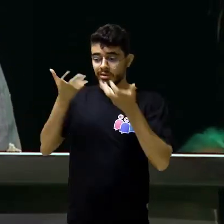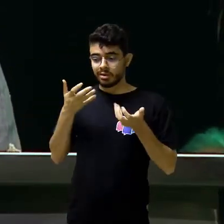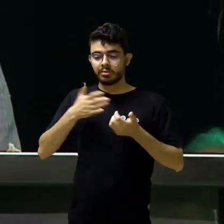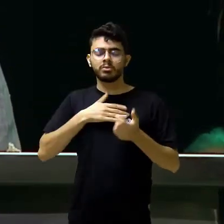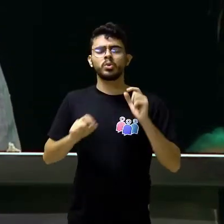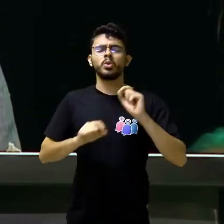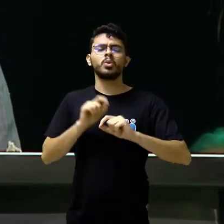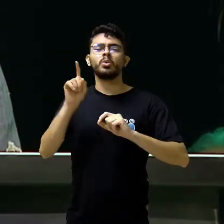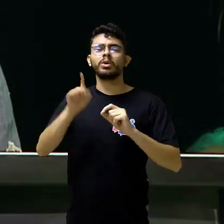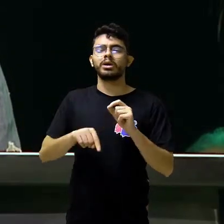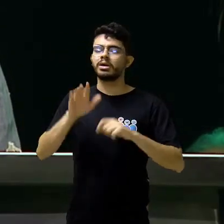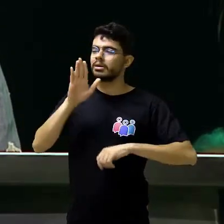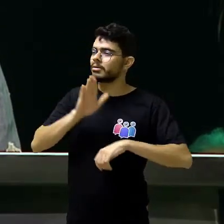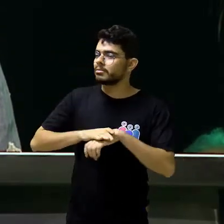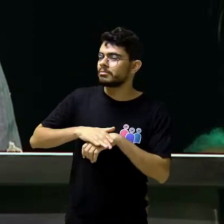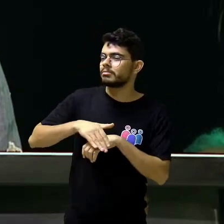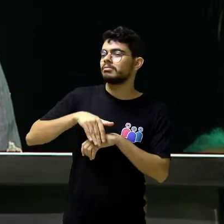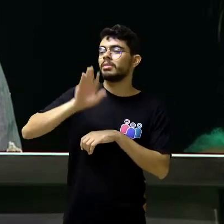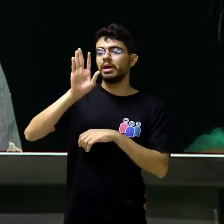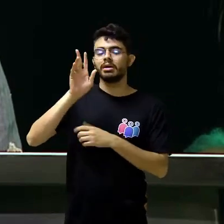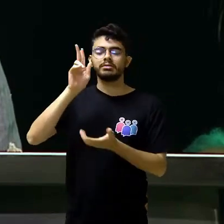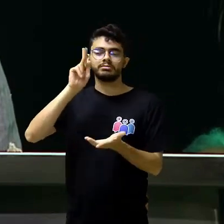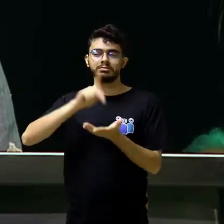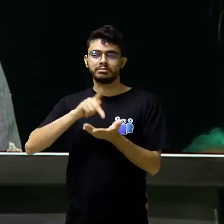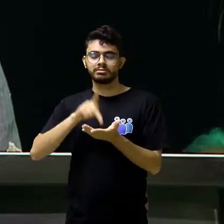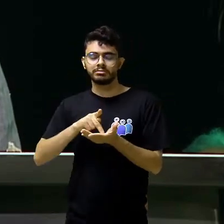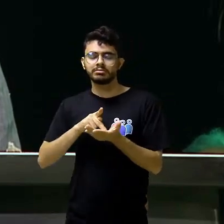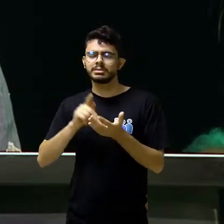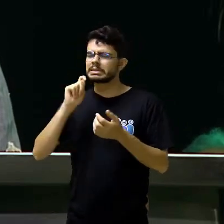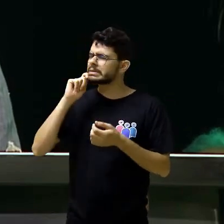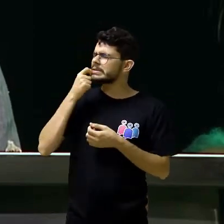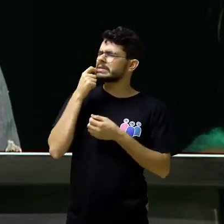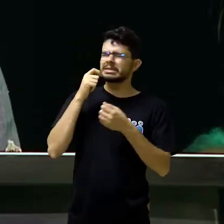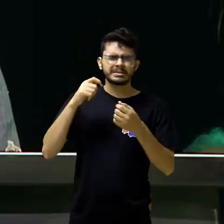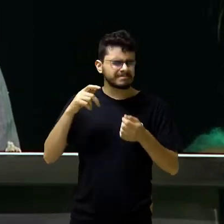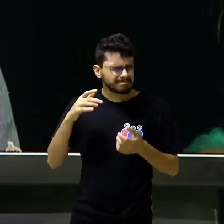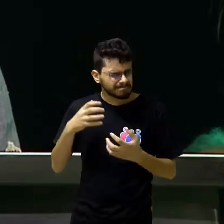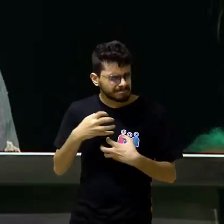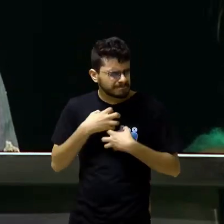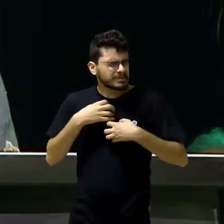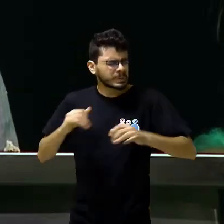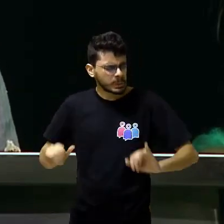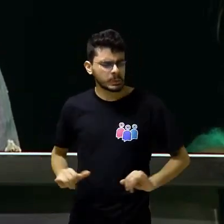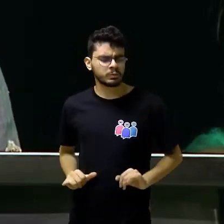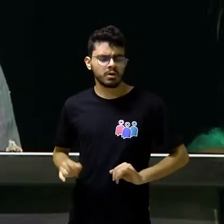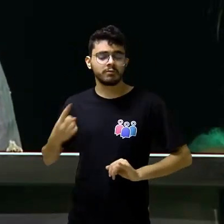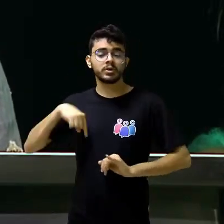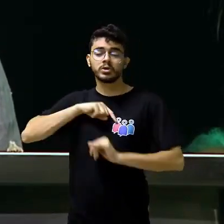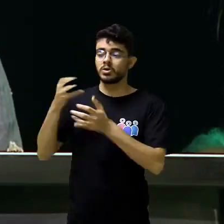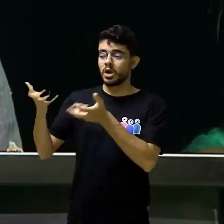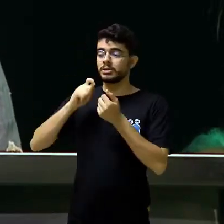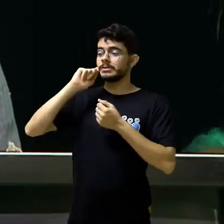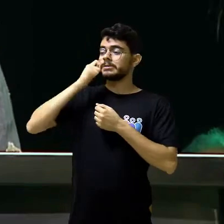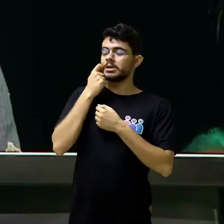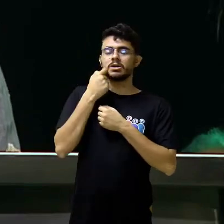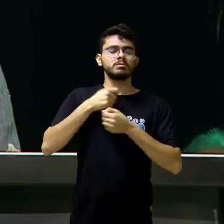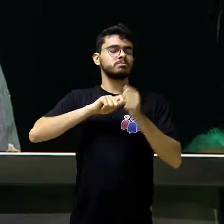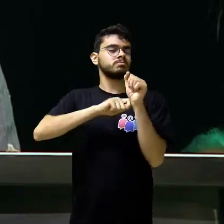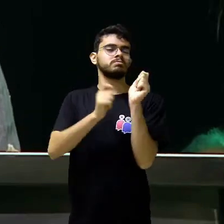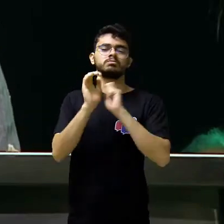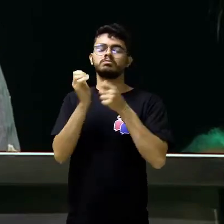os seus mais sinceros e sofridos segredos, e devemos deles